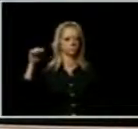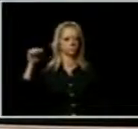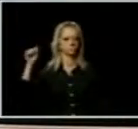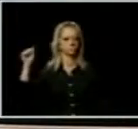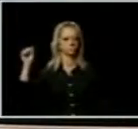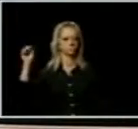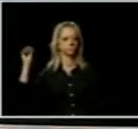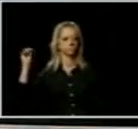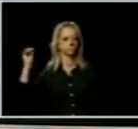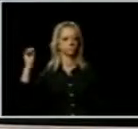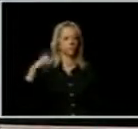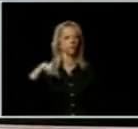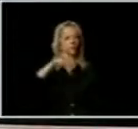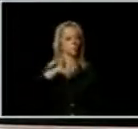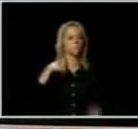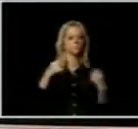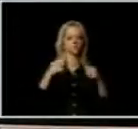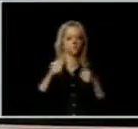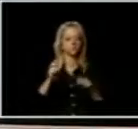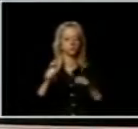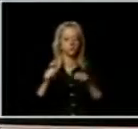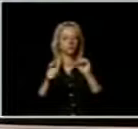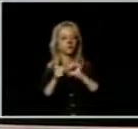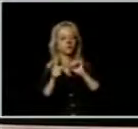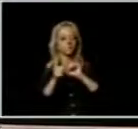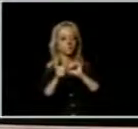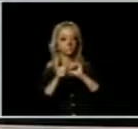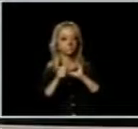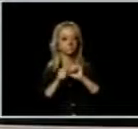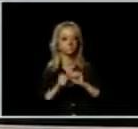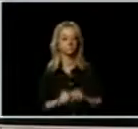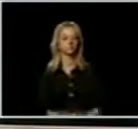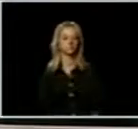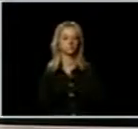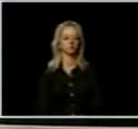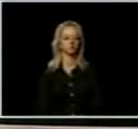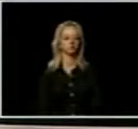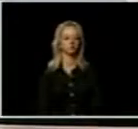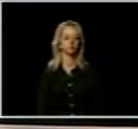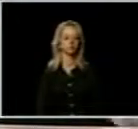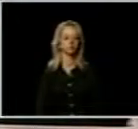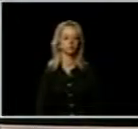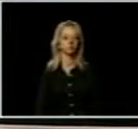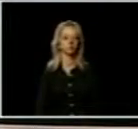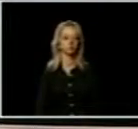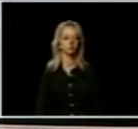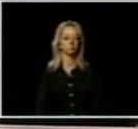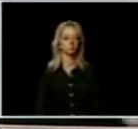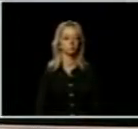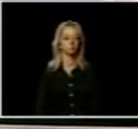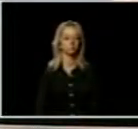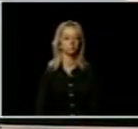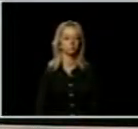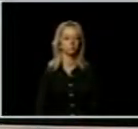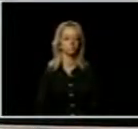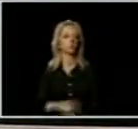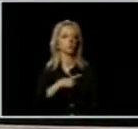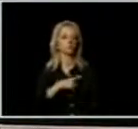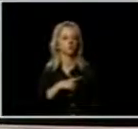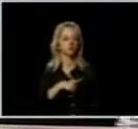seja autônoma do Poder Executivo, que ela tenha independência, que ela não